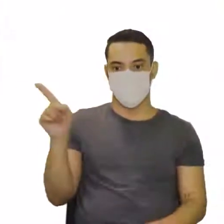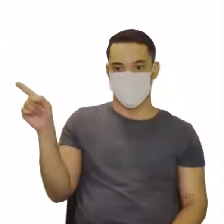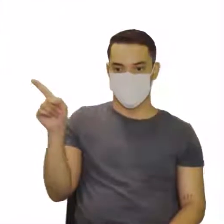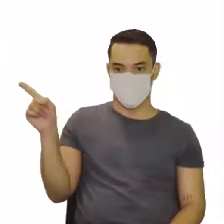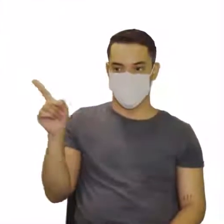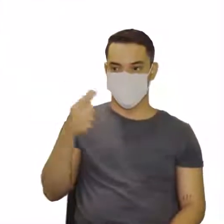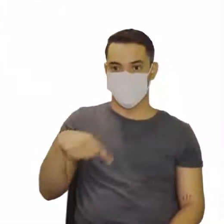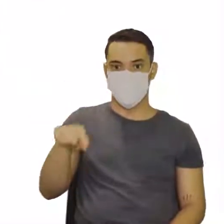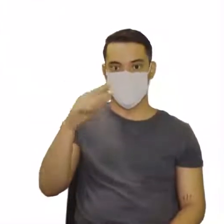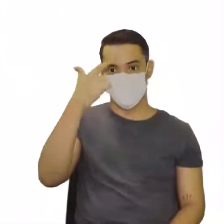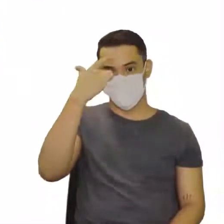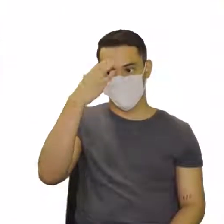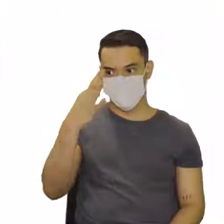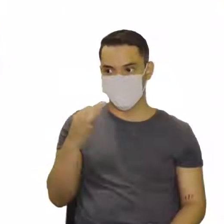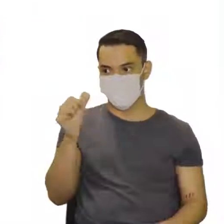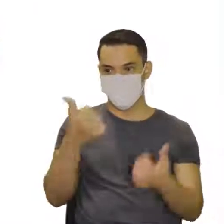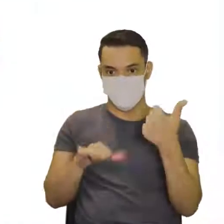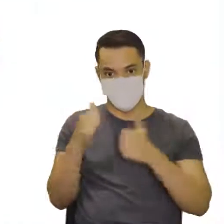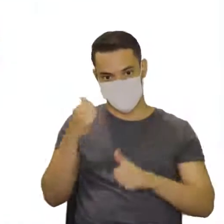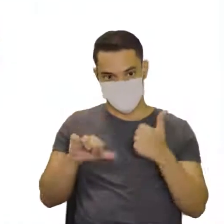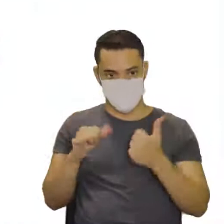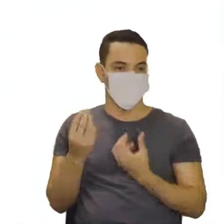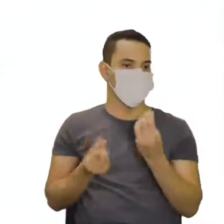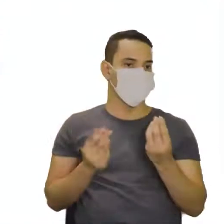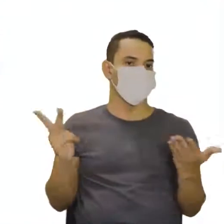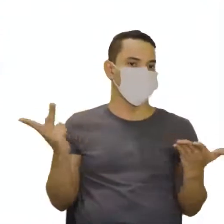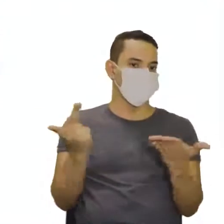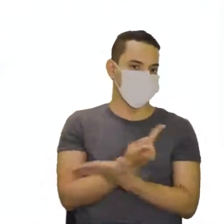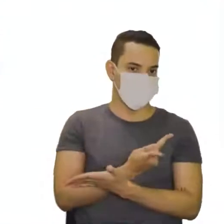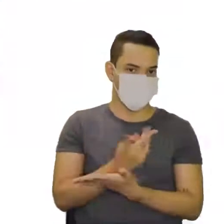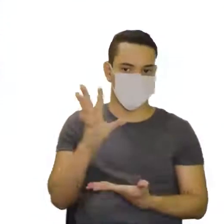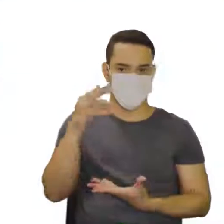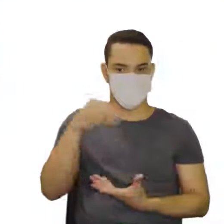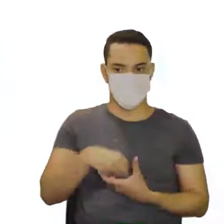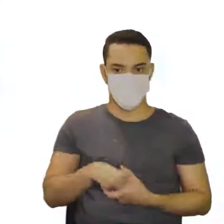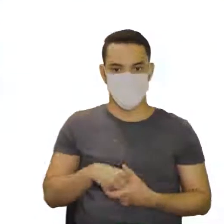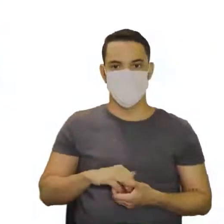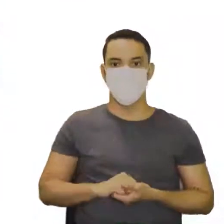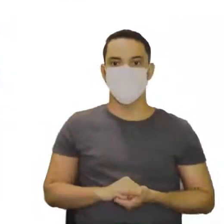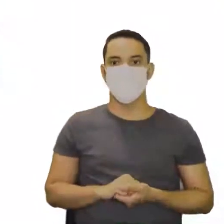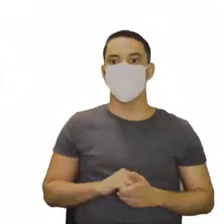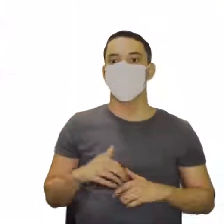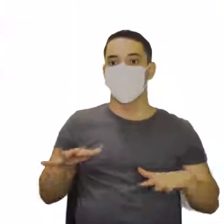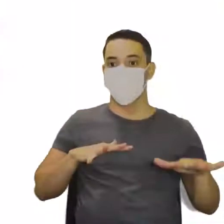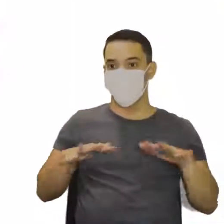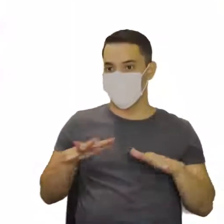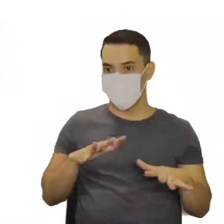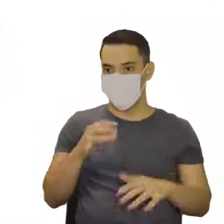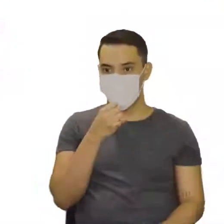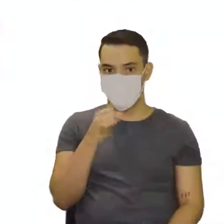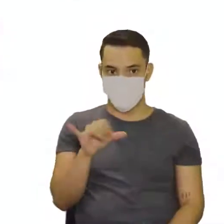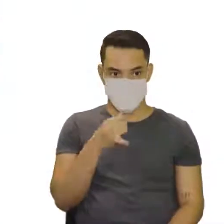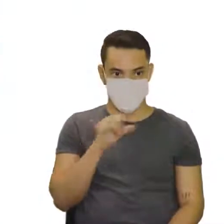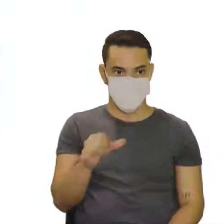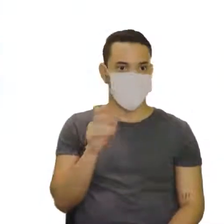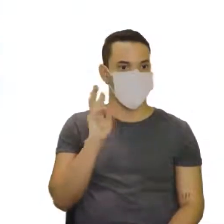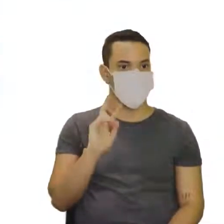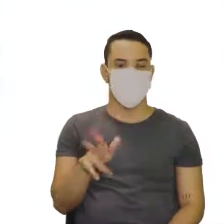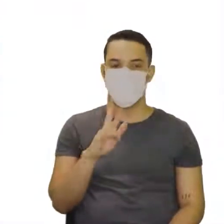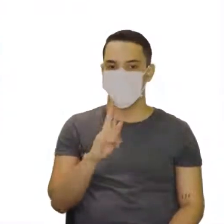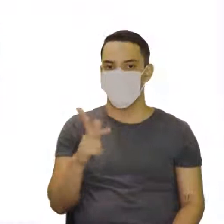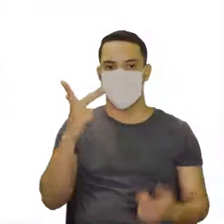gente analisar, tá? Analisando o circuito elétrico, o movimento da corrente externa não